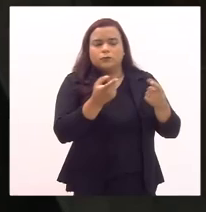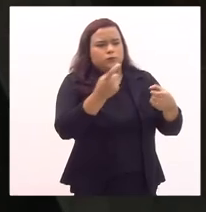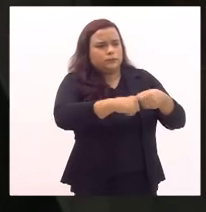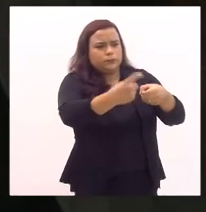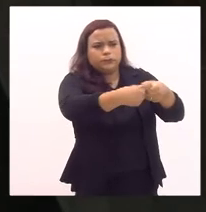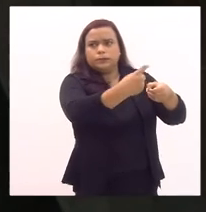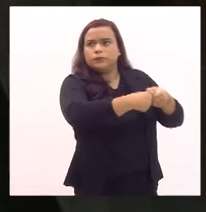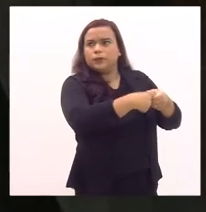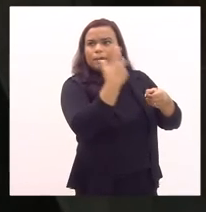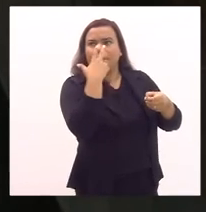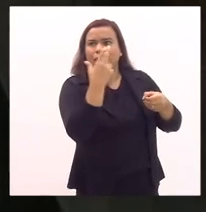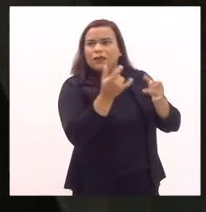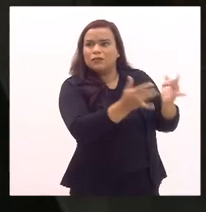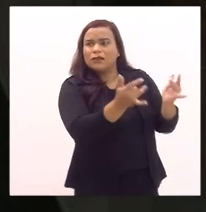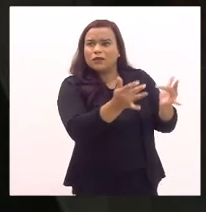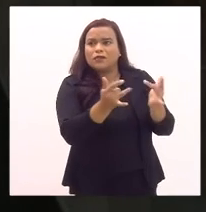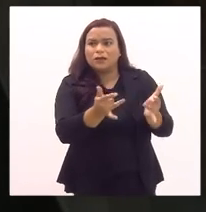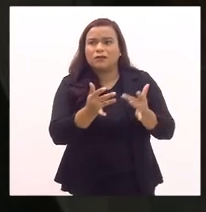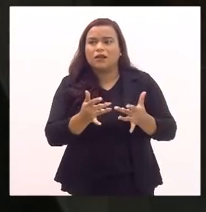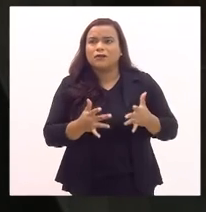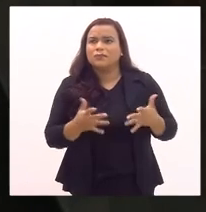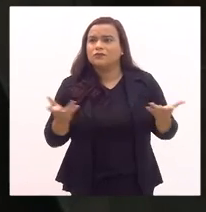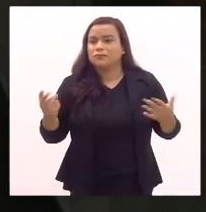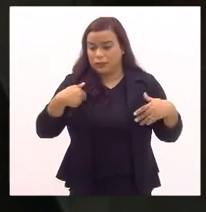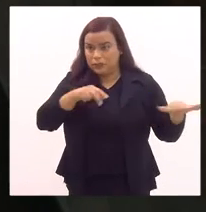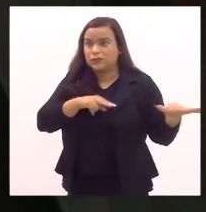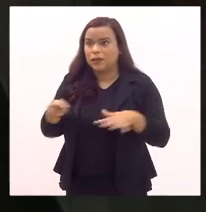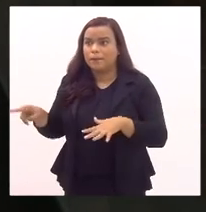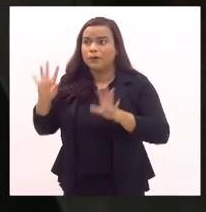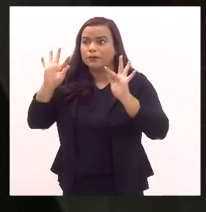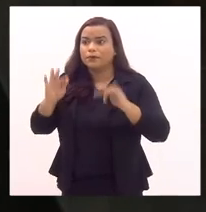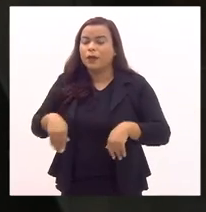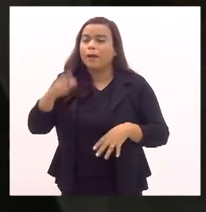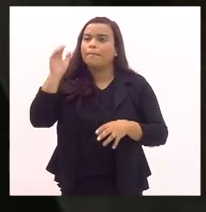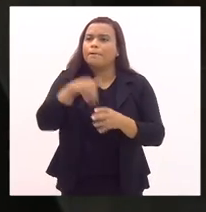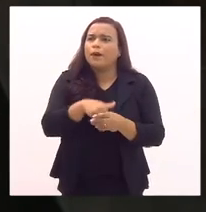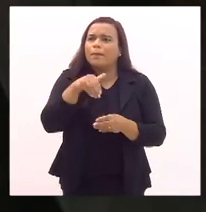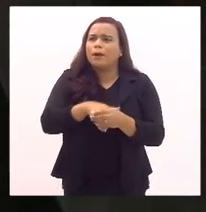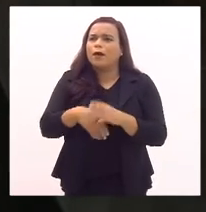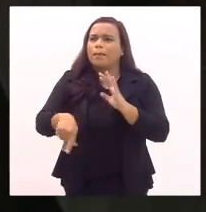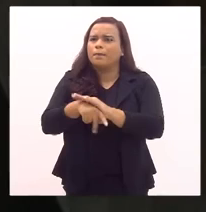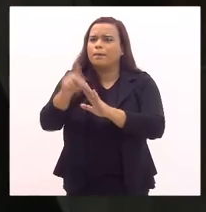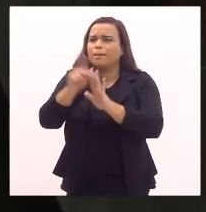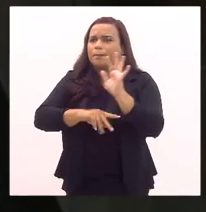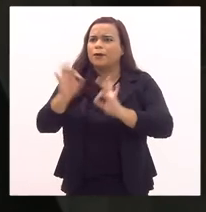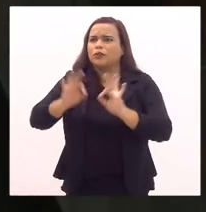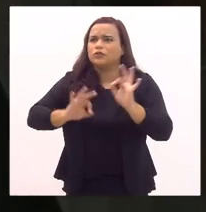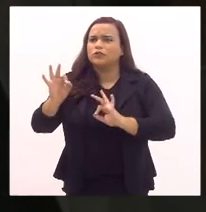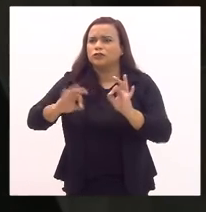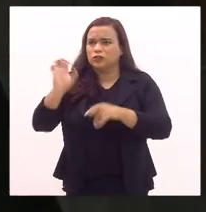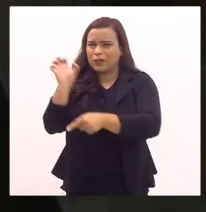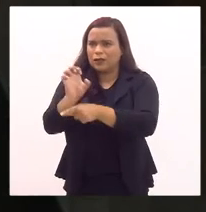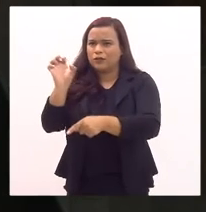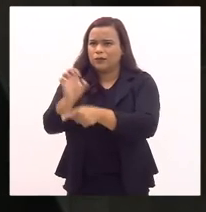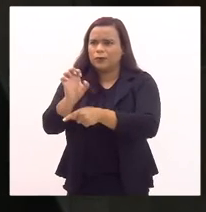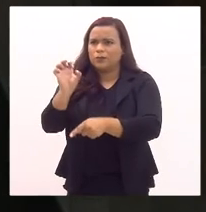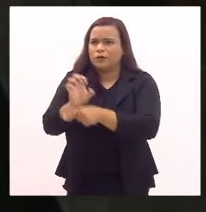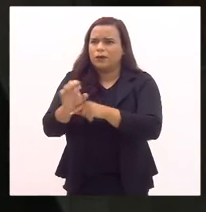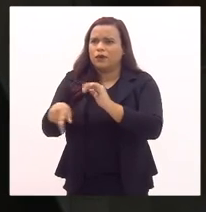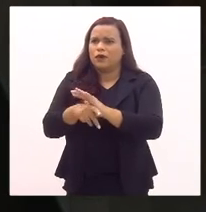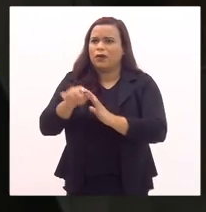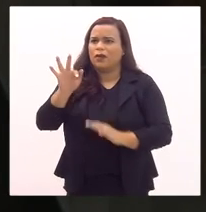agora essa semana terminamos a votação do projeto André do plano estadual de